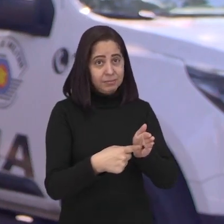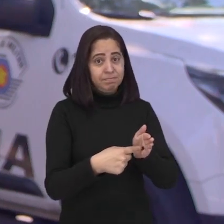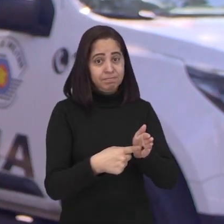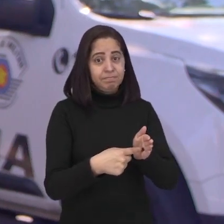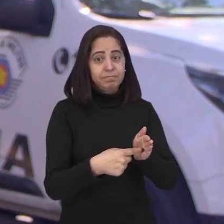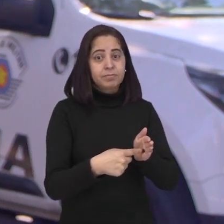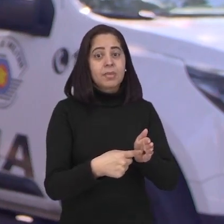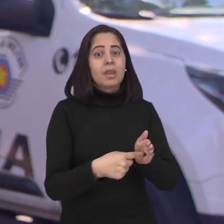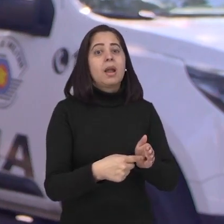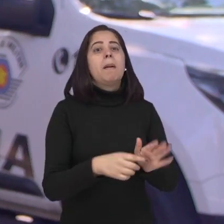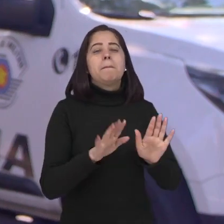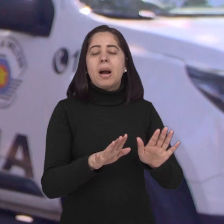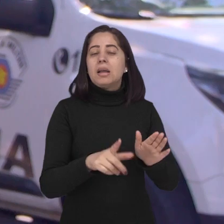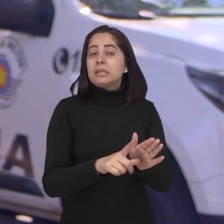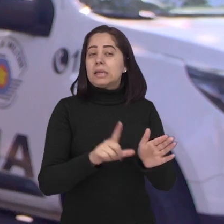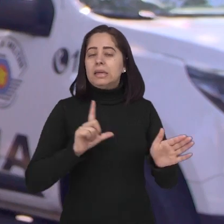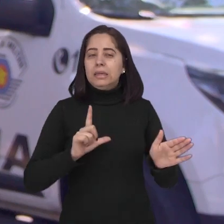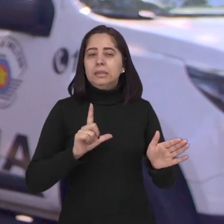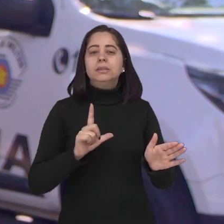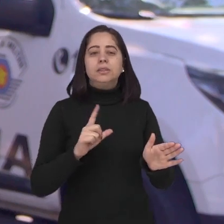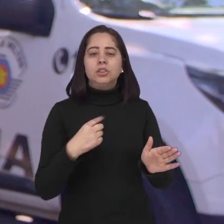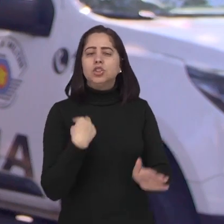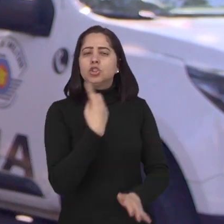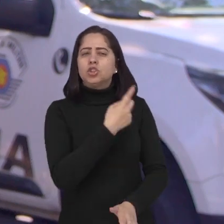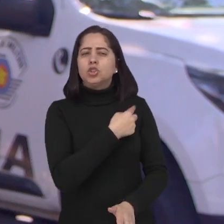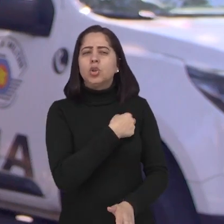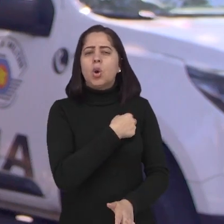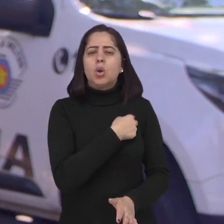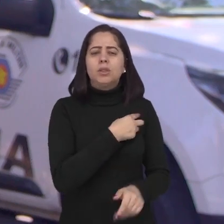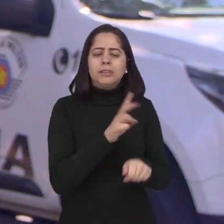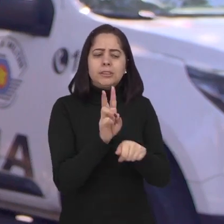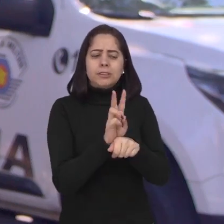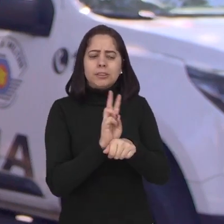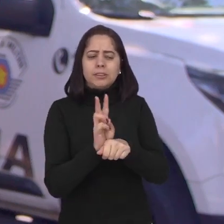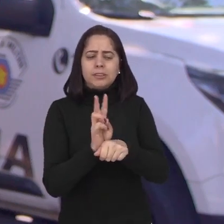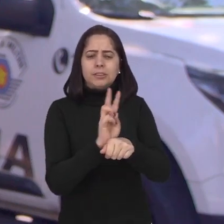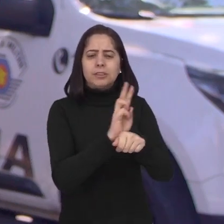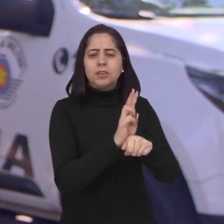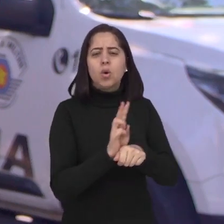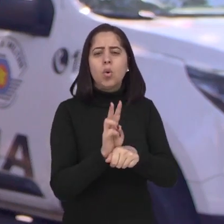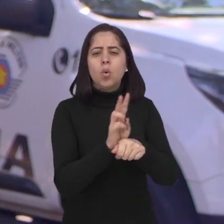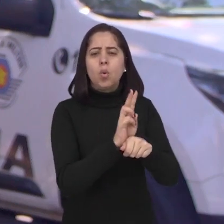todas as demandas, a prevenção primária, que é o tipo de prevenção que nós chamamos, que é